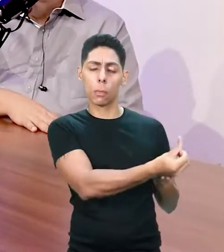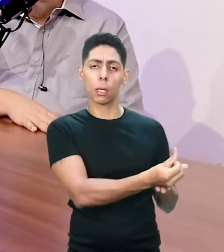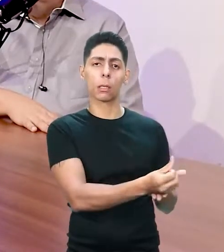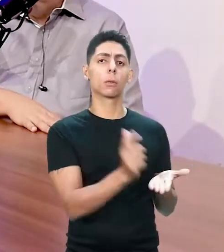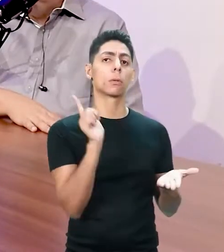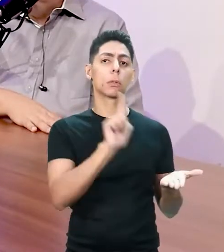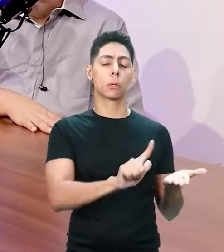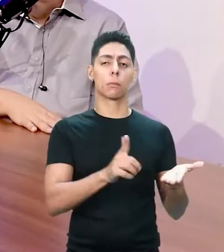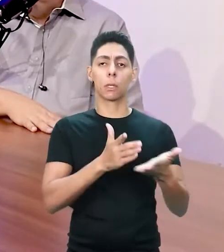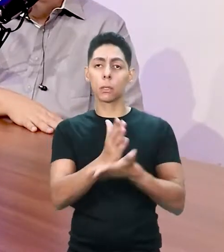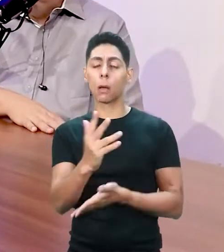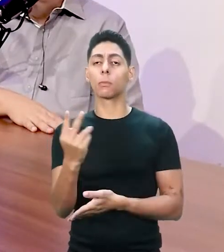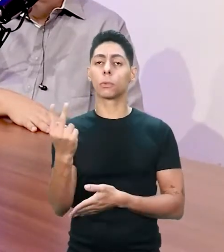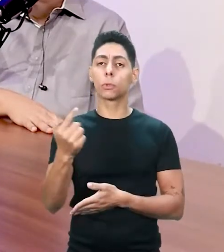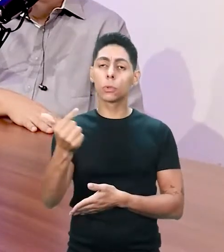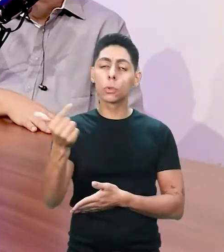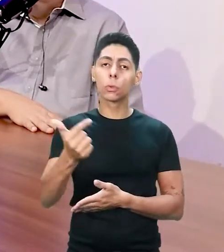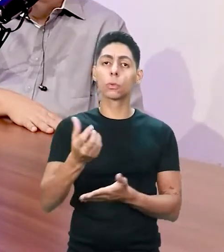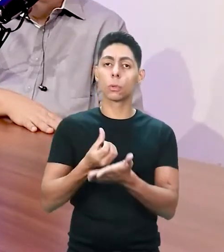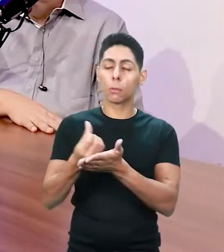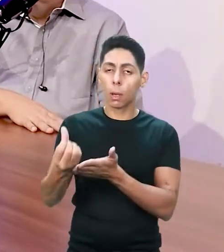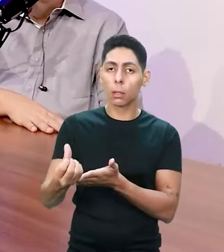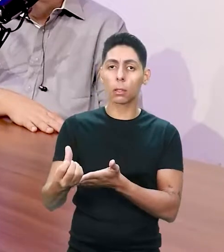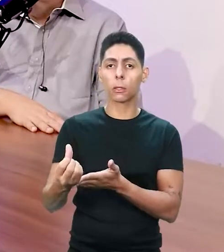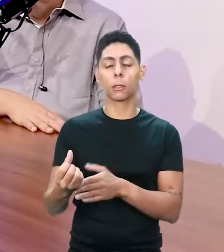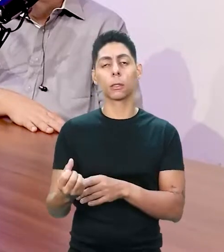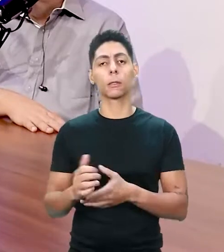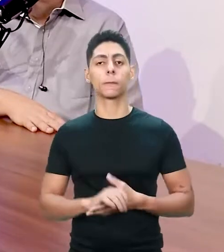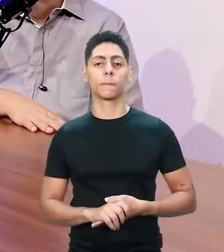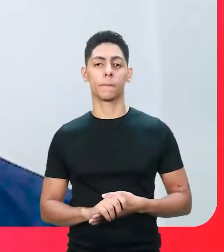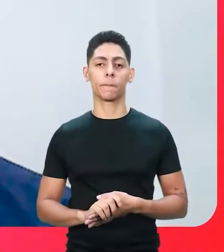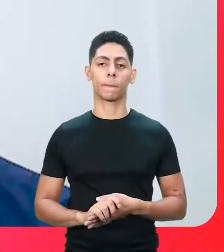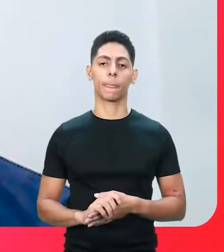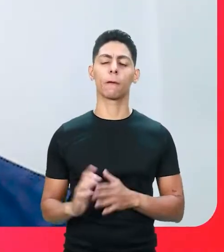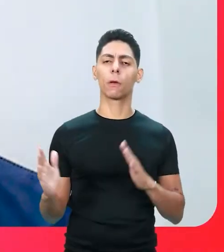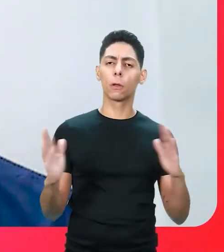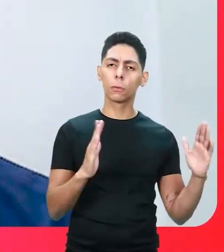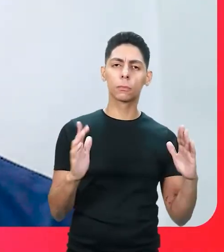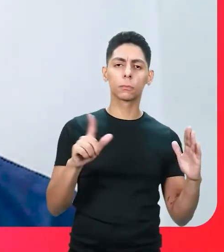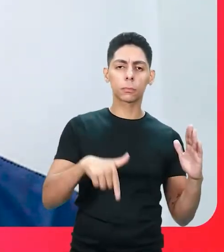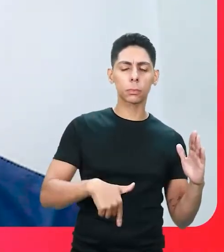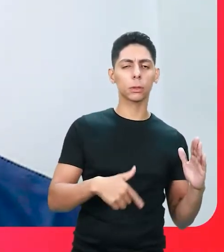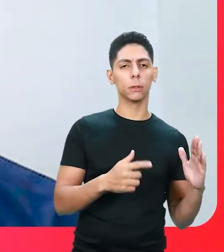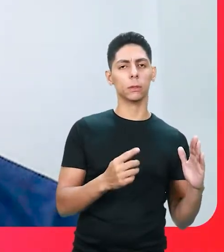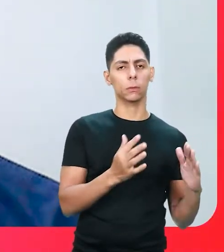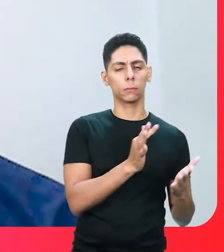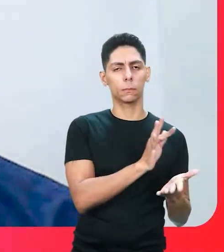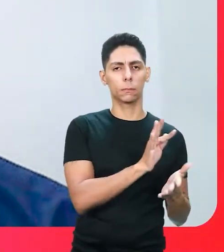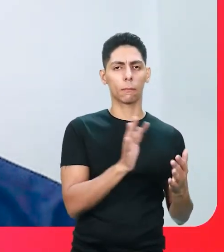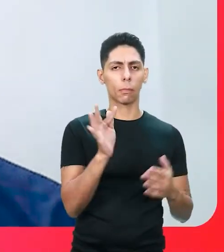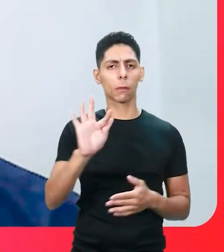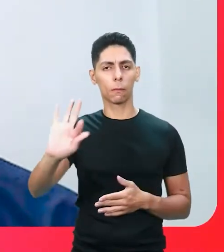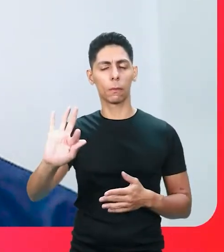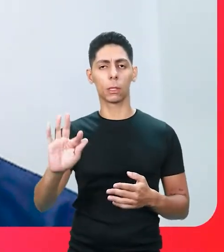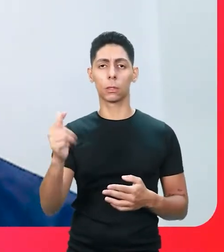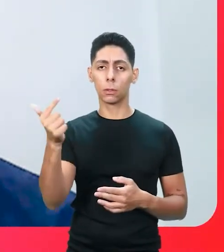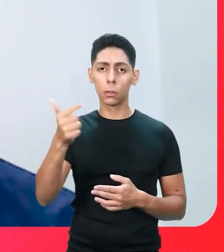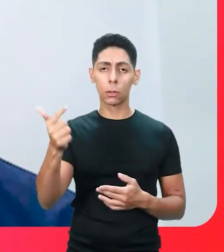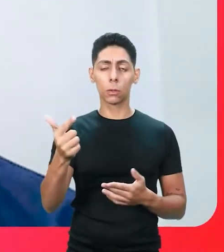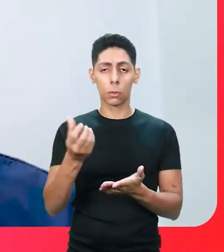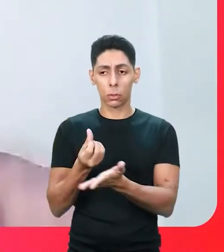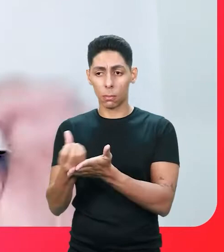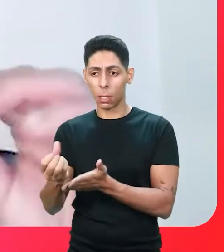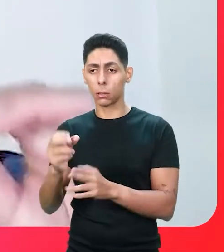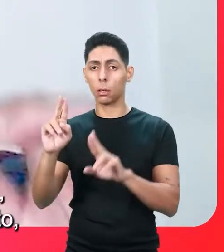segundo semestre de 81. Então, em 80 eu estudei na SUAN, e aí fiquei um período sem estudar na faculdade, no primeiro semestre de 81, no segundo semestre na